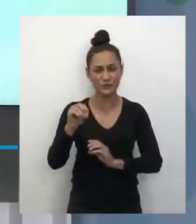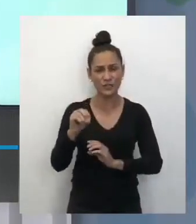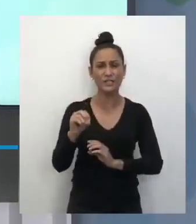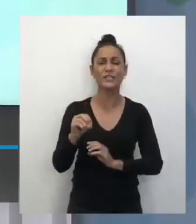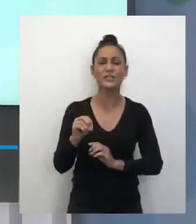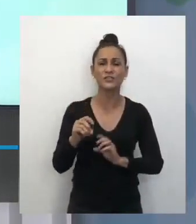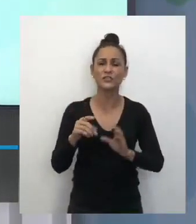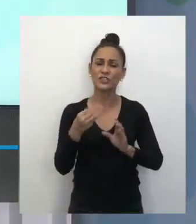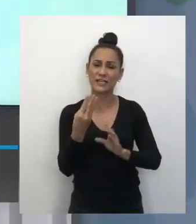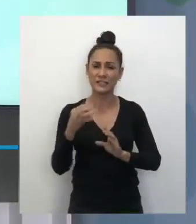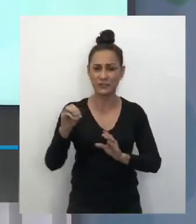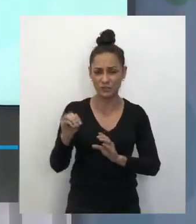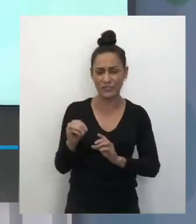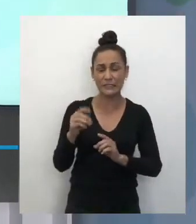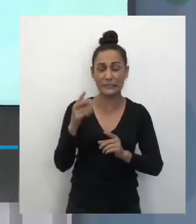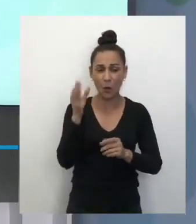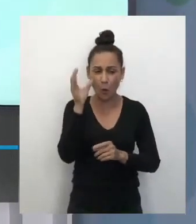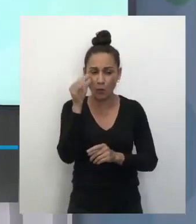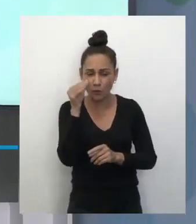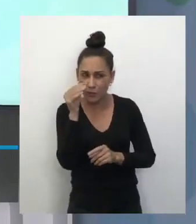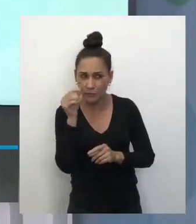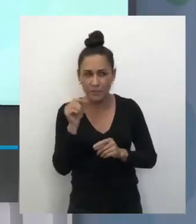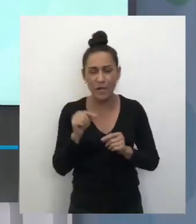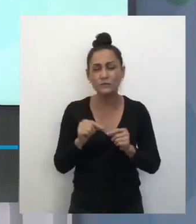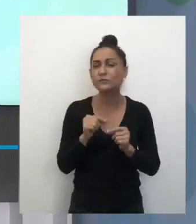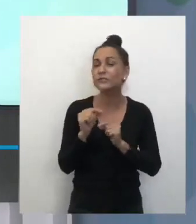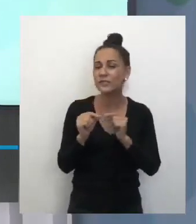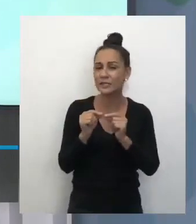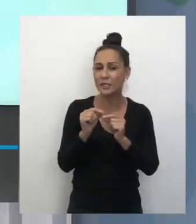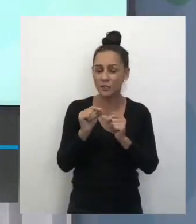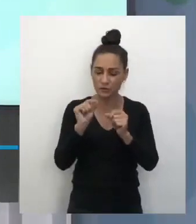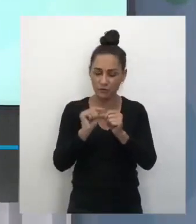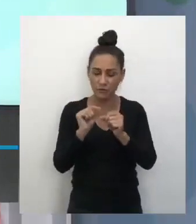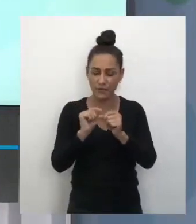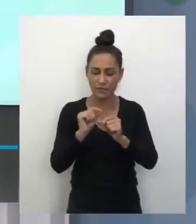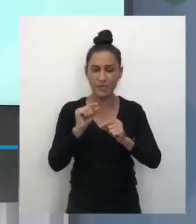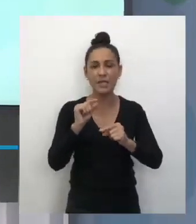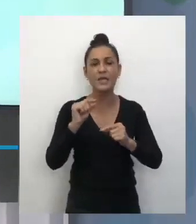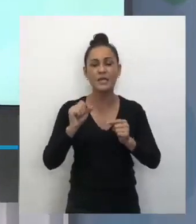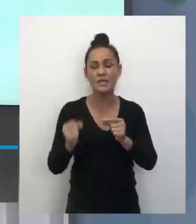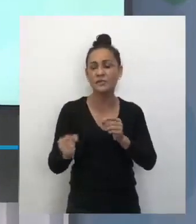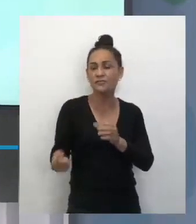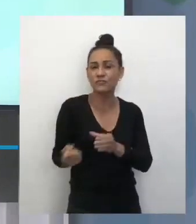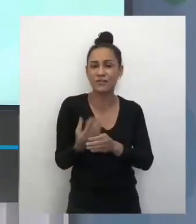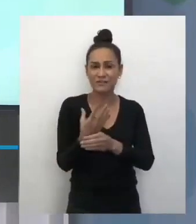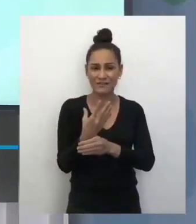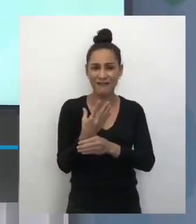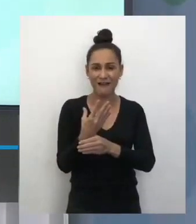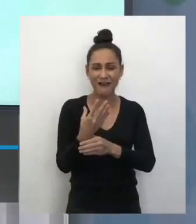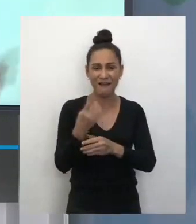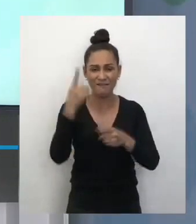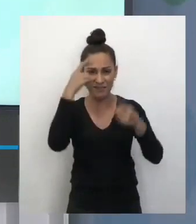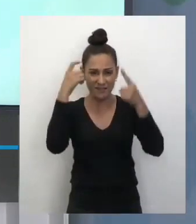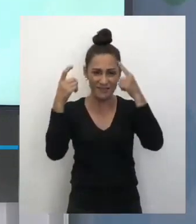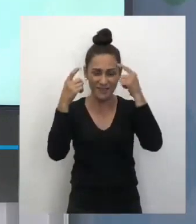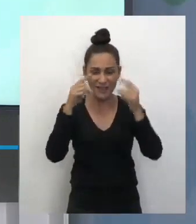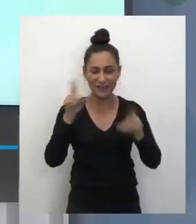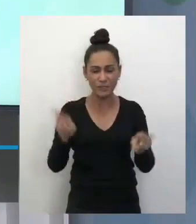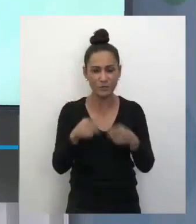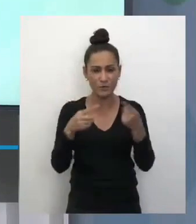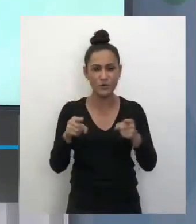ele já tinha toda uma curiosidade em criar um novo estilo de música, né, fugir das escalas, né, que a gente